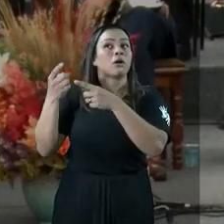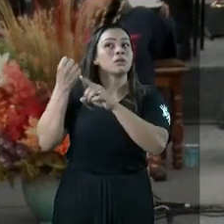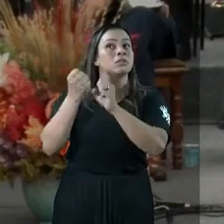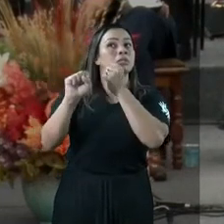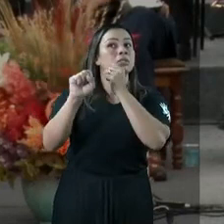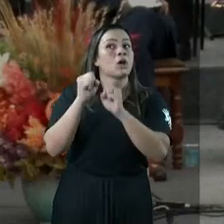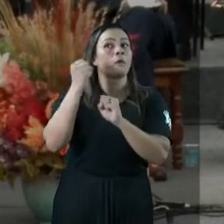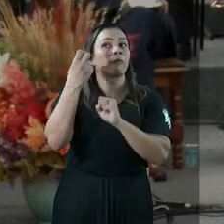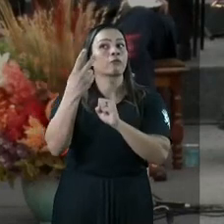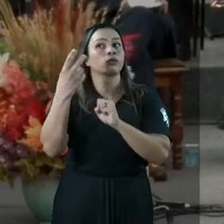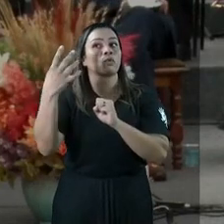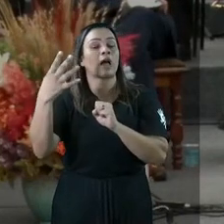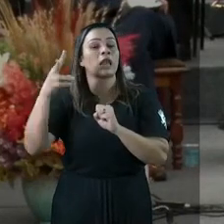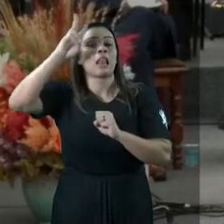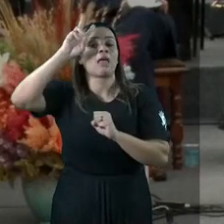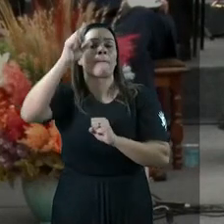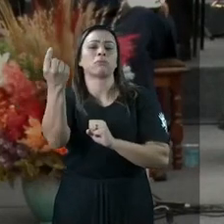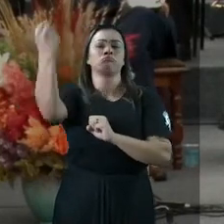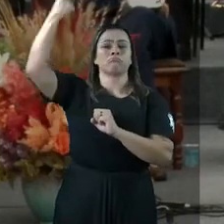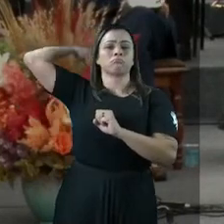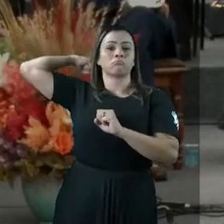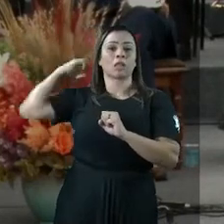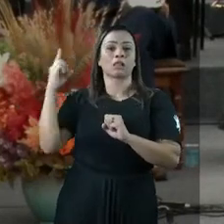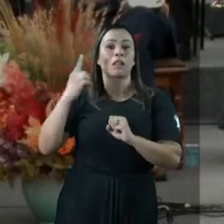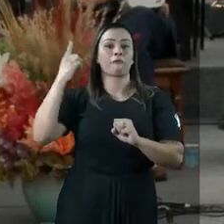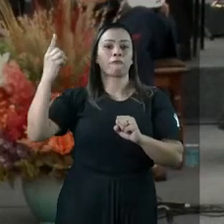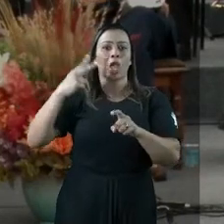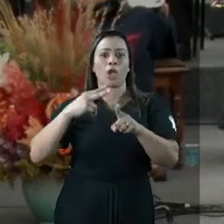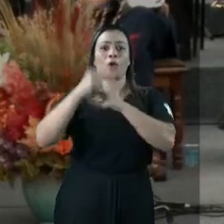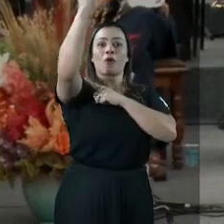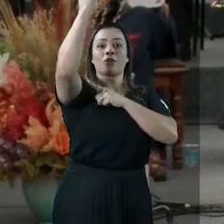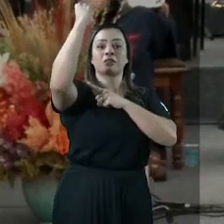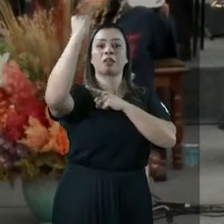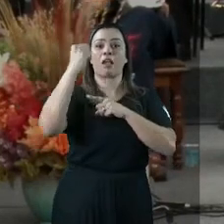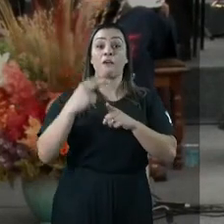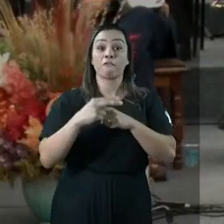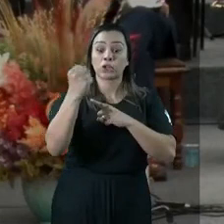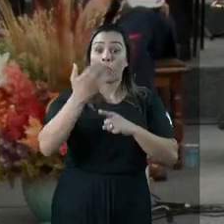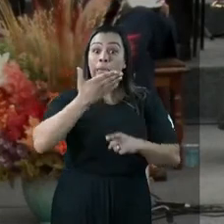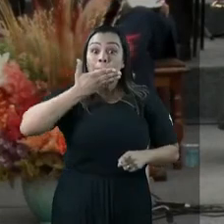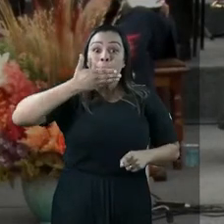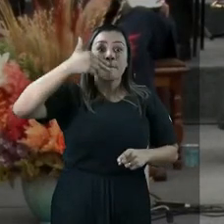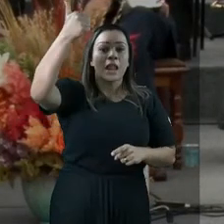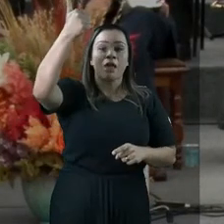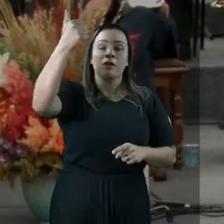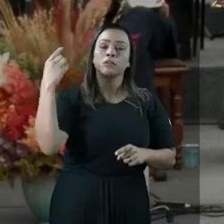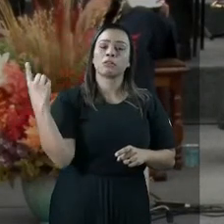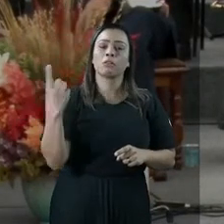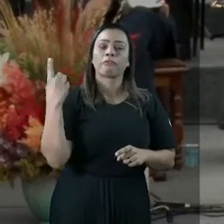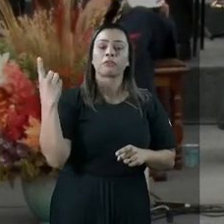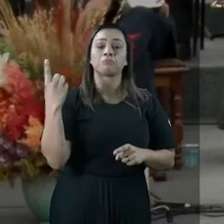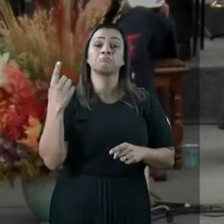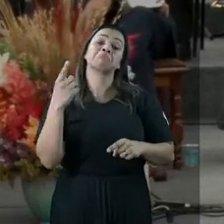conquistando uma das maiores vitórias que o seu reinado já teve. Porque tem gente que acha que uma das maiores vitórias de Davi foi derrubar